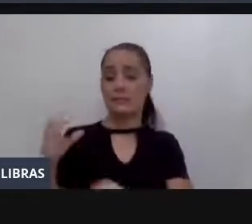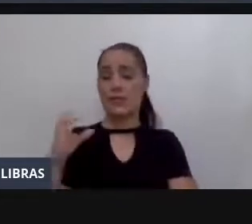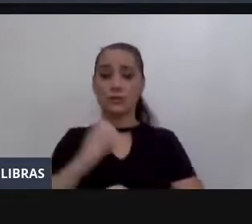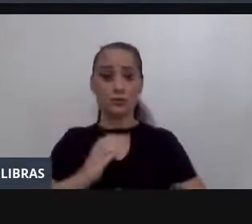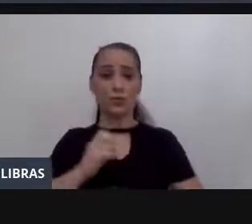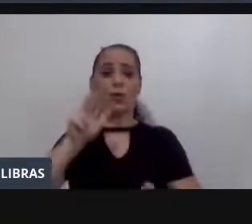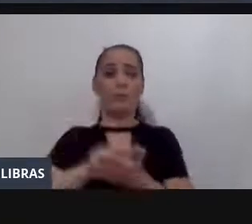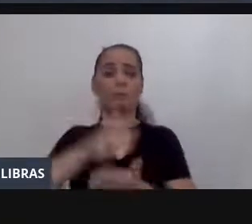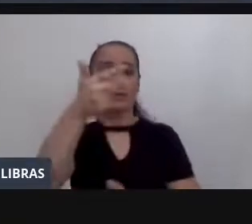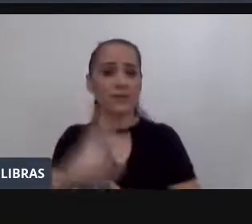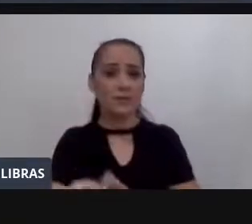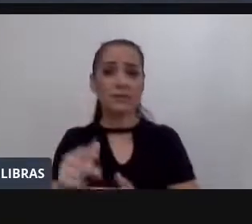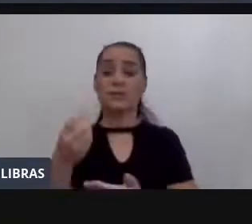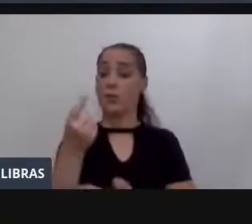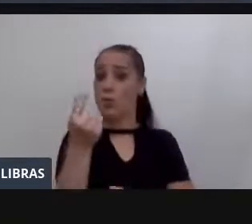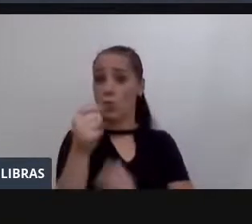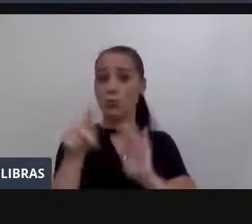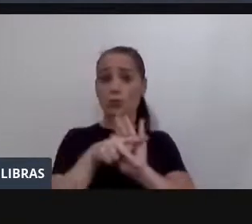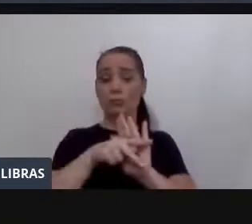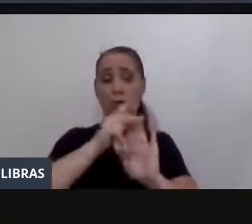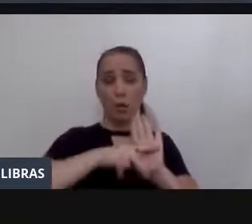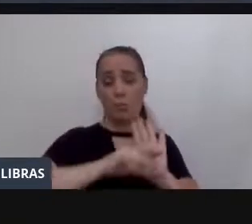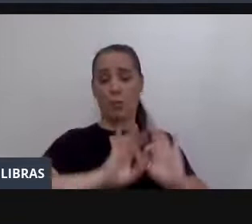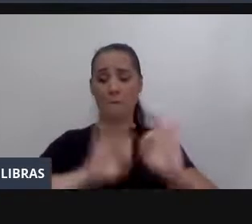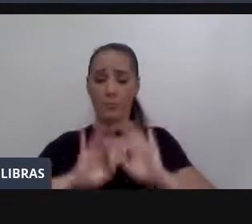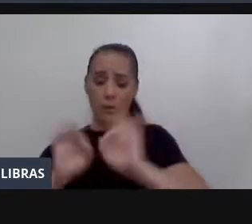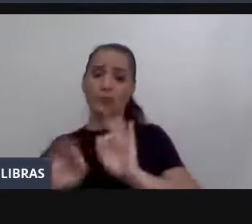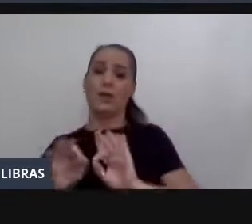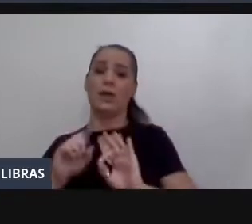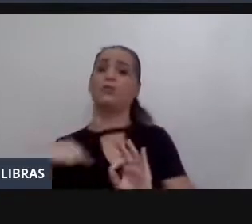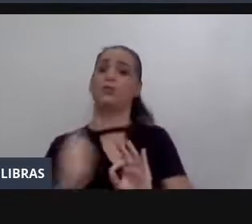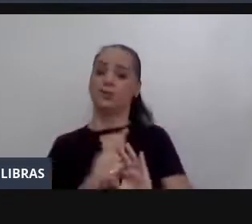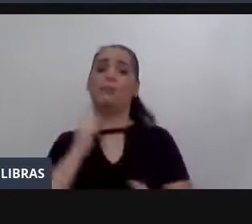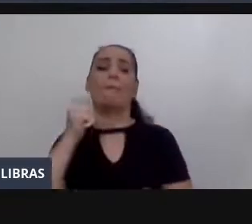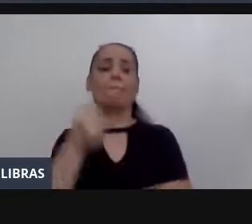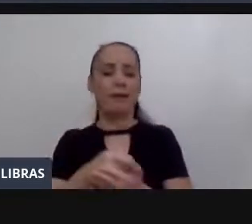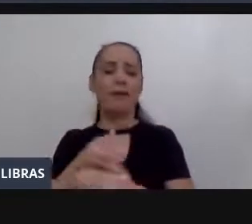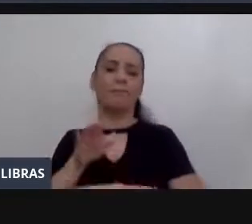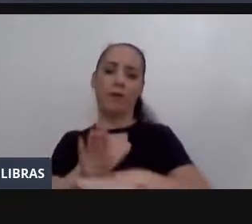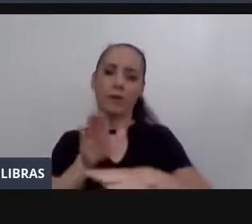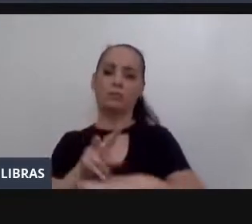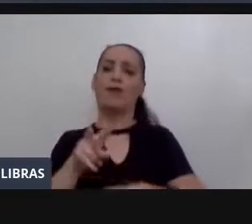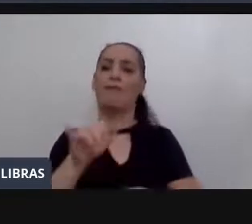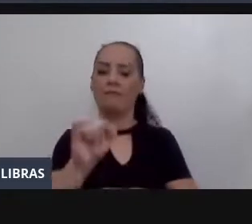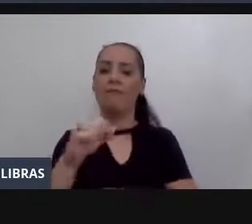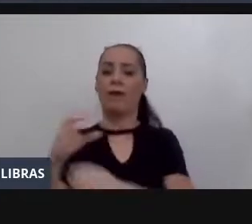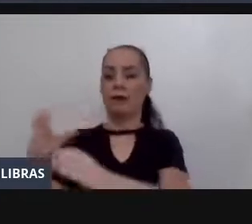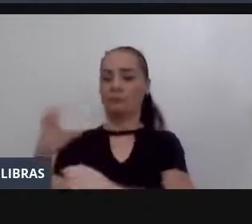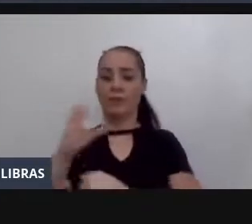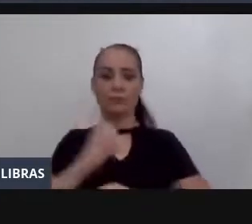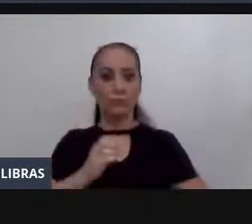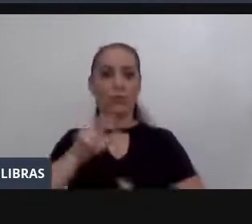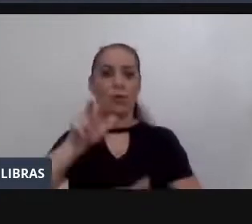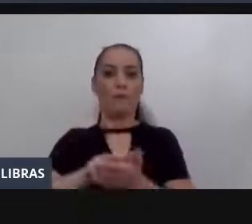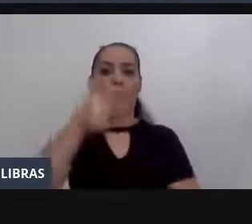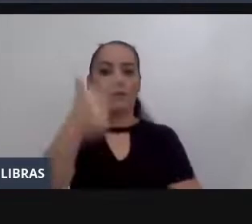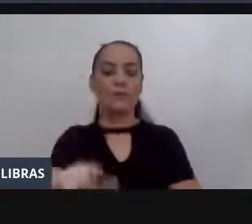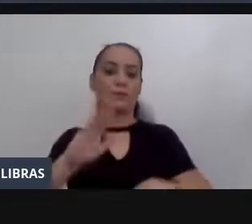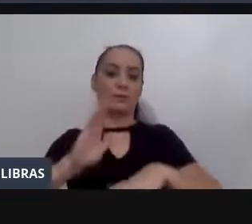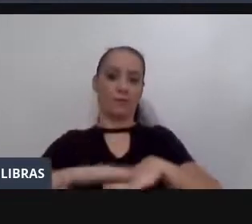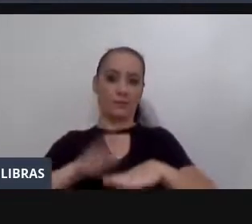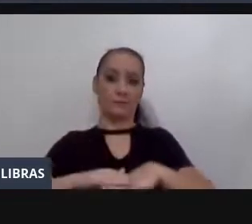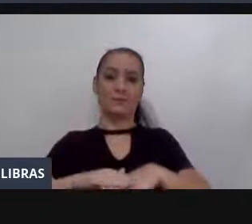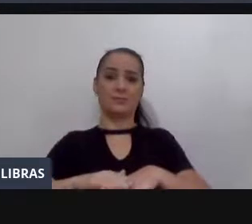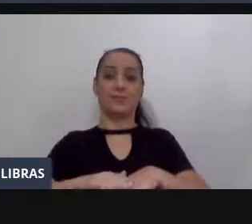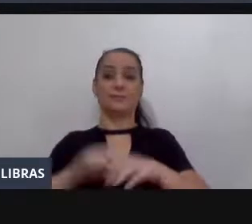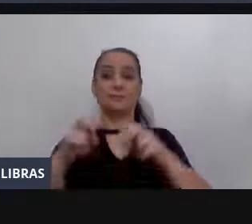os custos financeiros do projeto, entre em contato conosco, a gente vai ajudar vocês na revalidação do diploma. E agradecer mais uma vez por essa